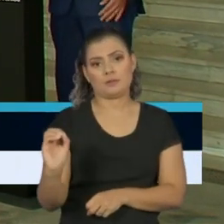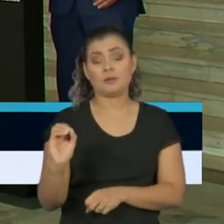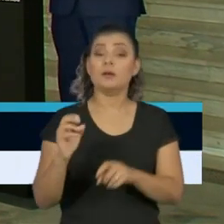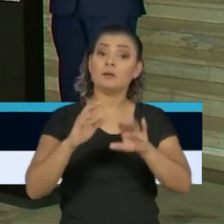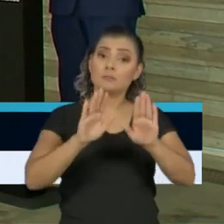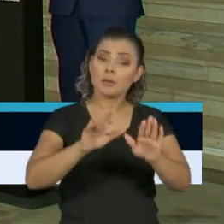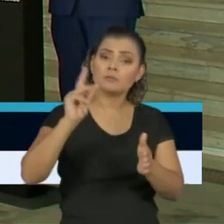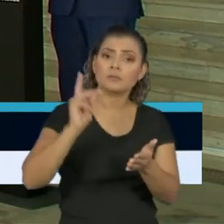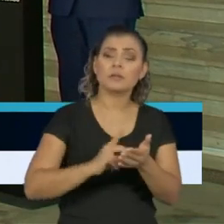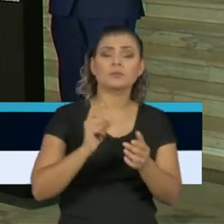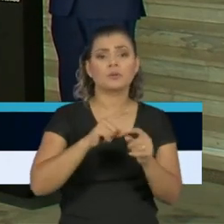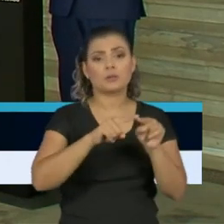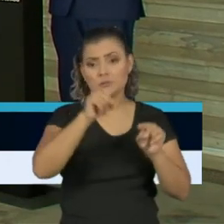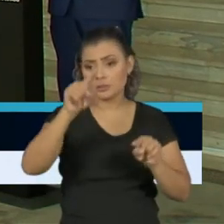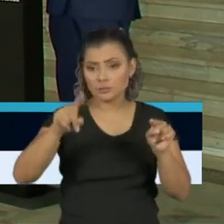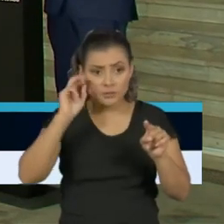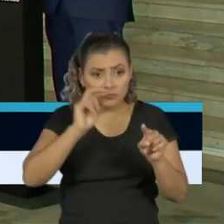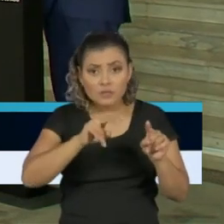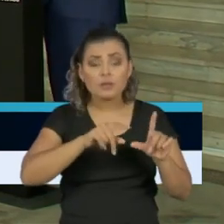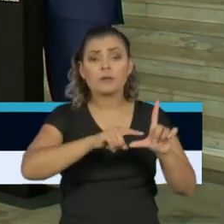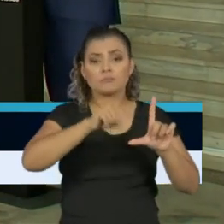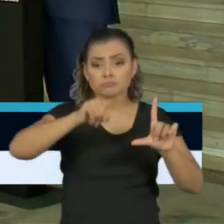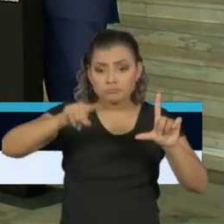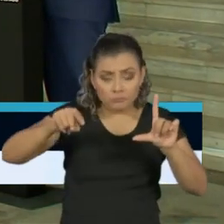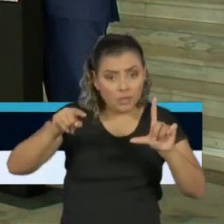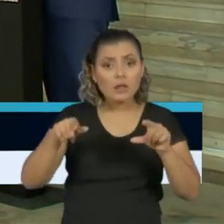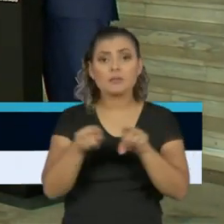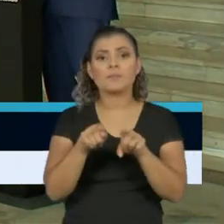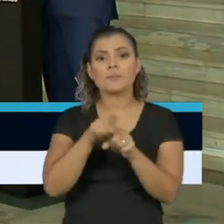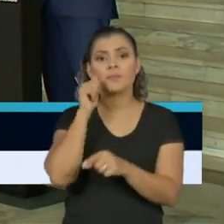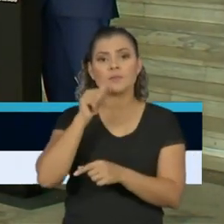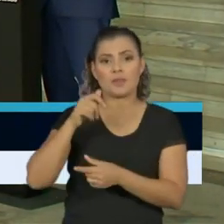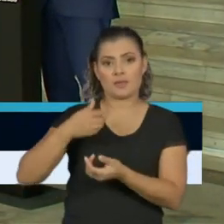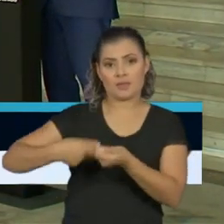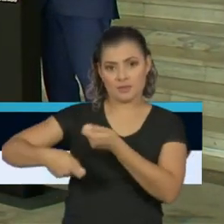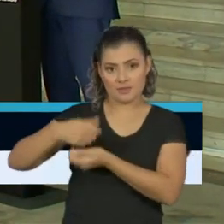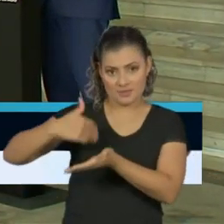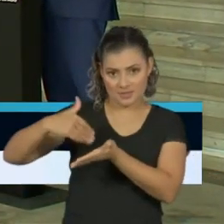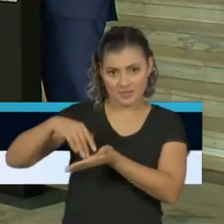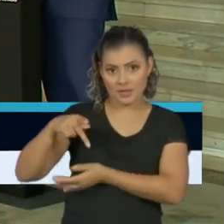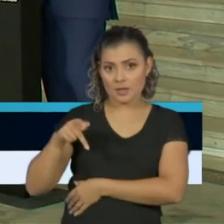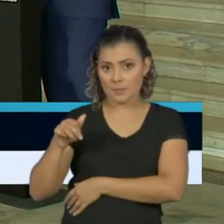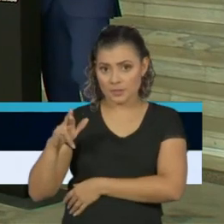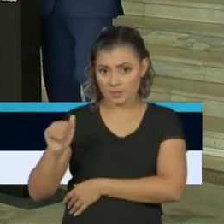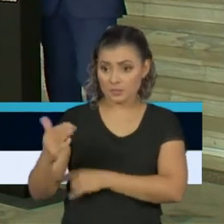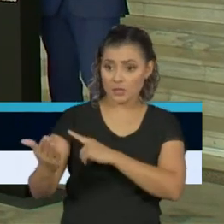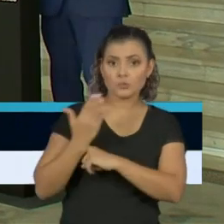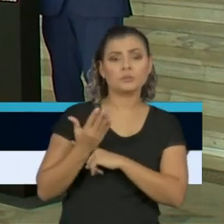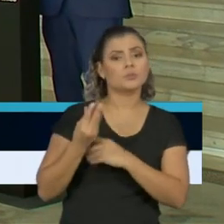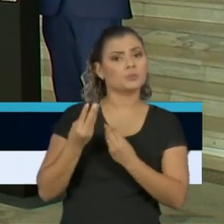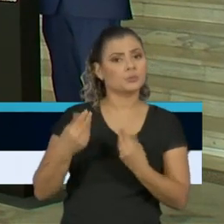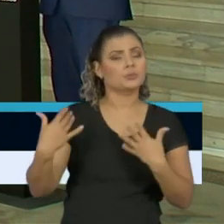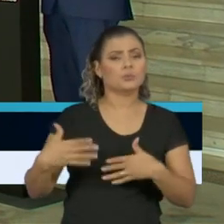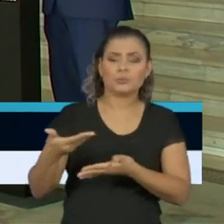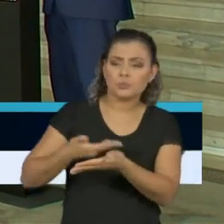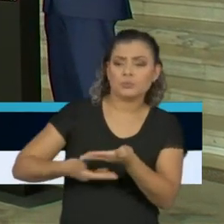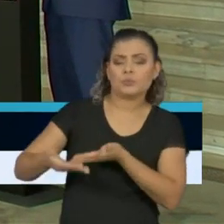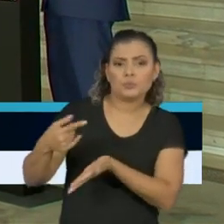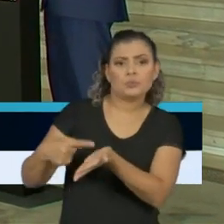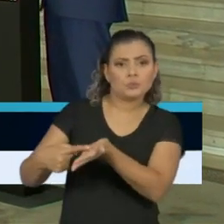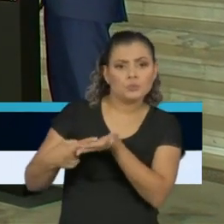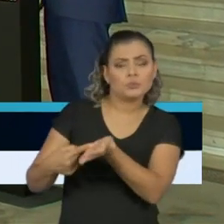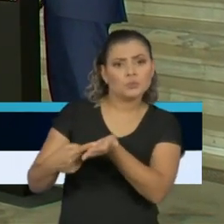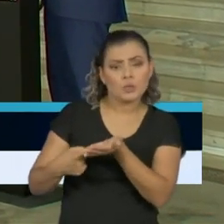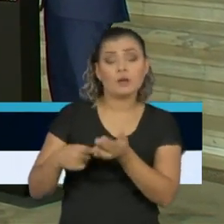estatísticos, a doutora Patrícia, ela vem nos ajudando muito nisso, no entendimento, e